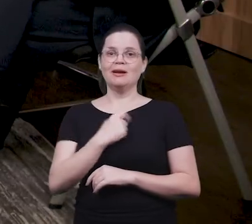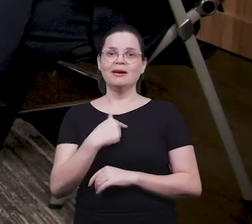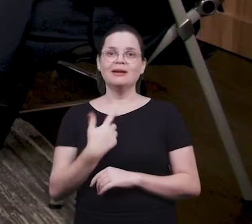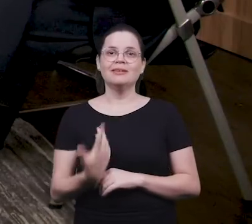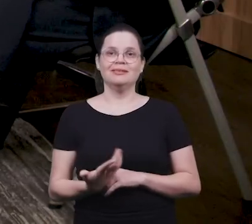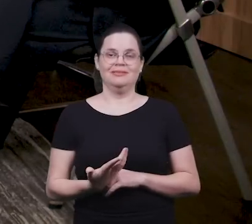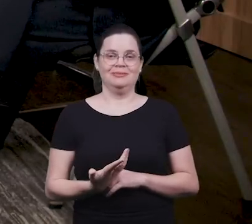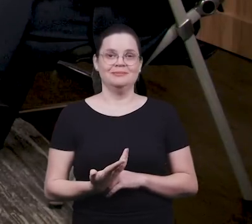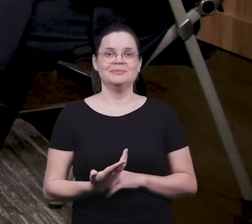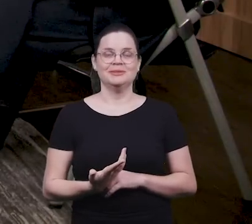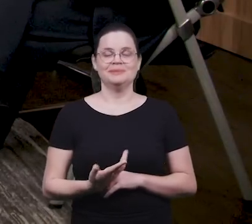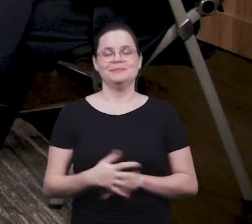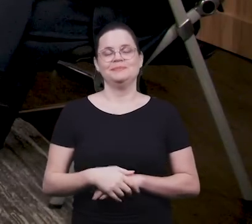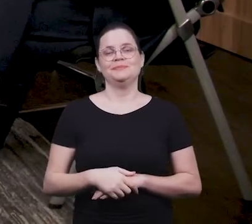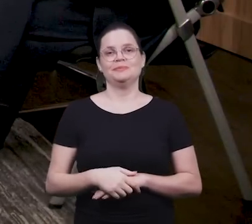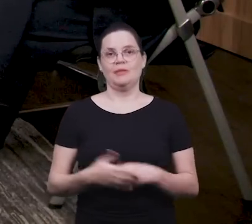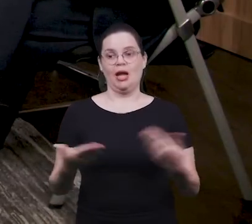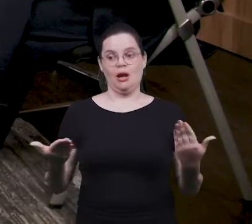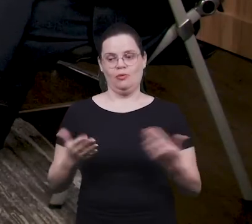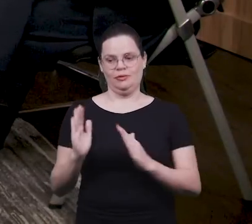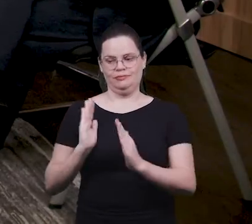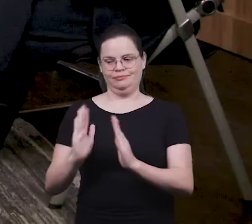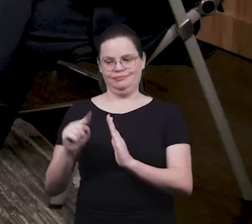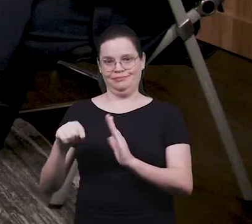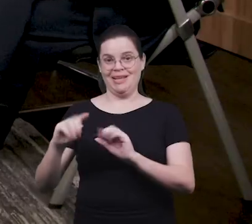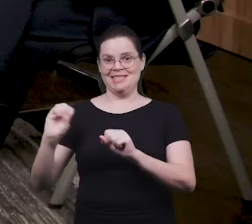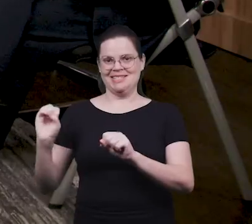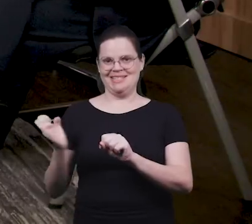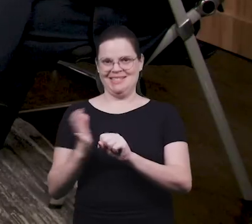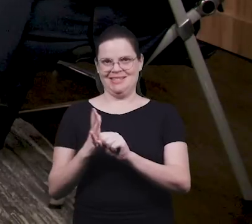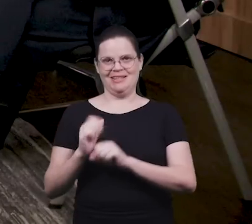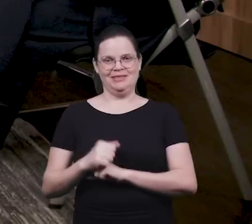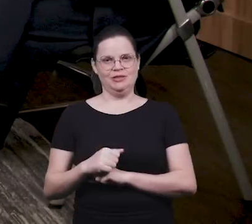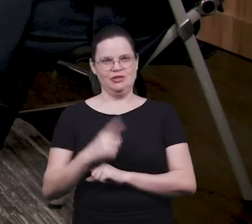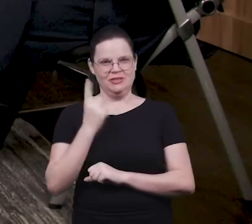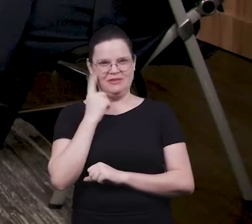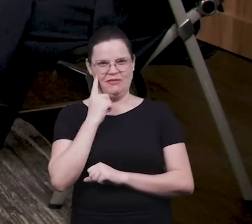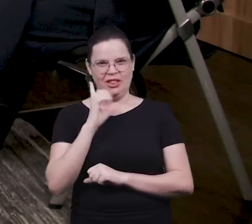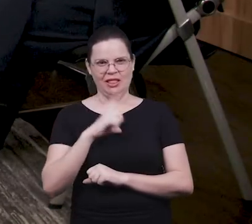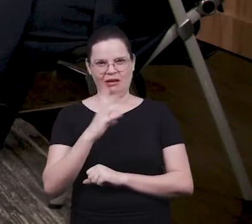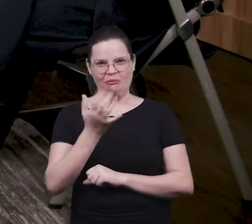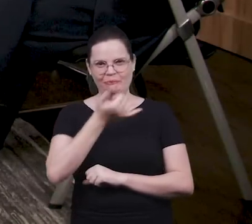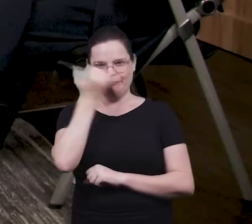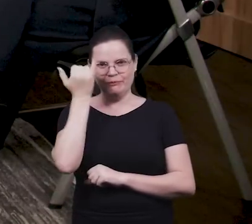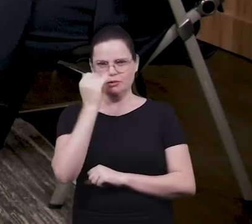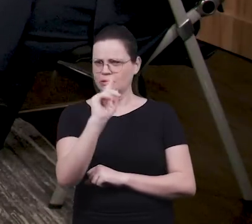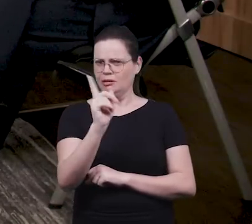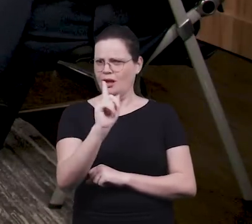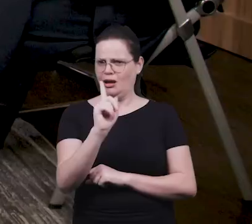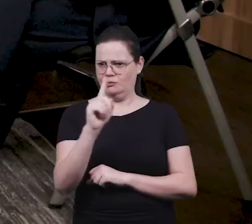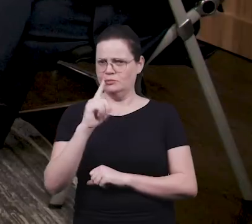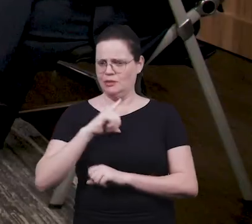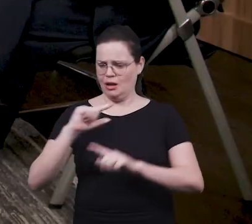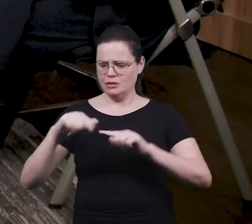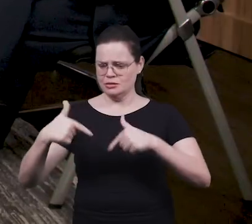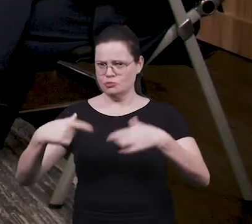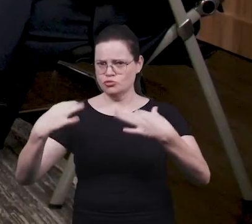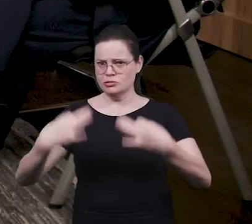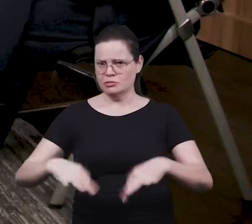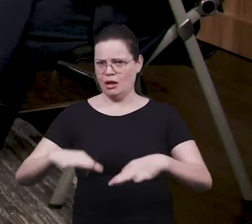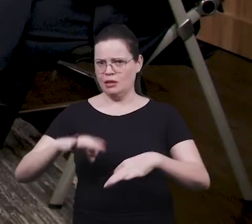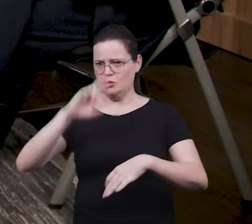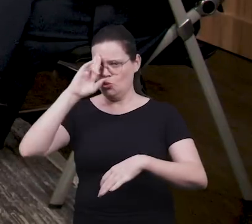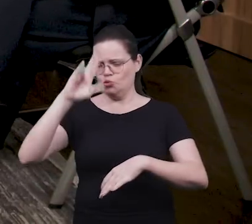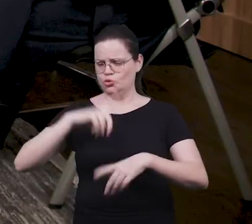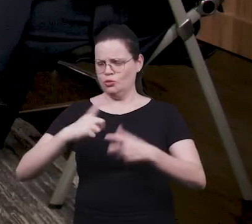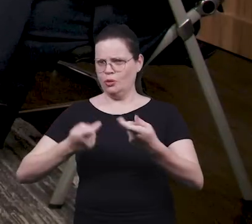hoje? Não existe coincidência, existe uma operação. E a igreja, ela é